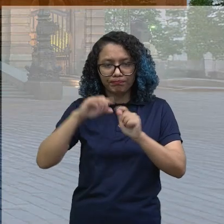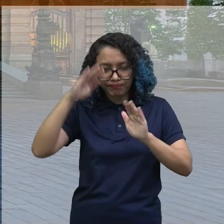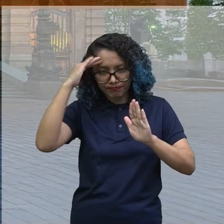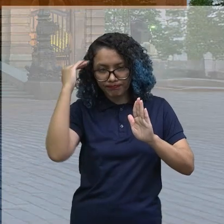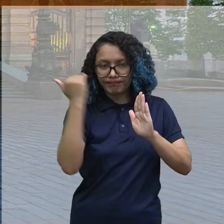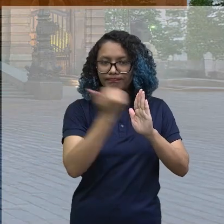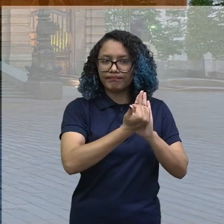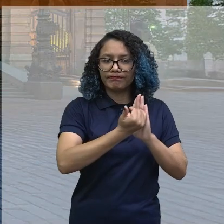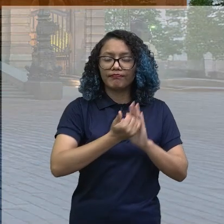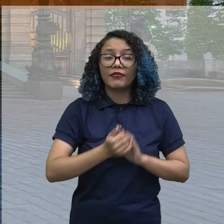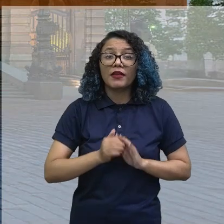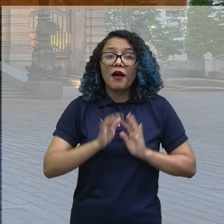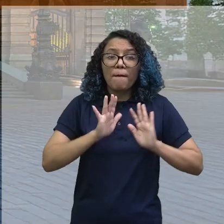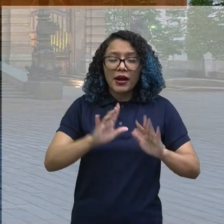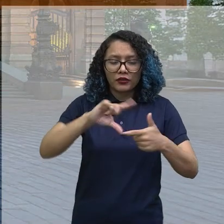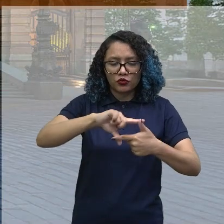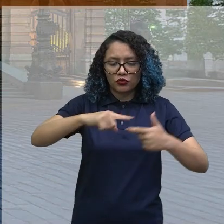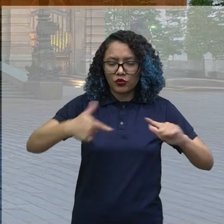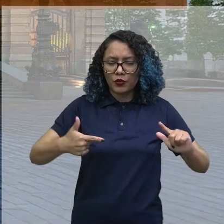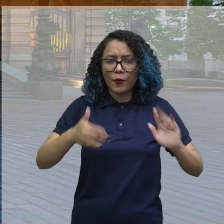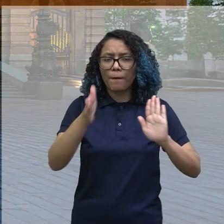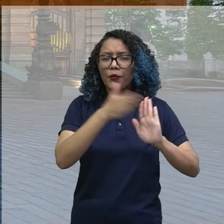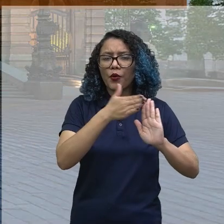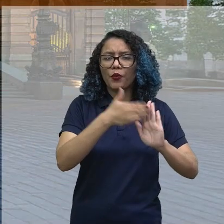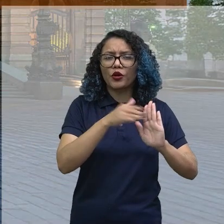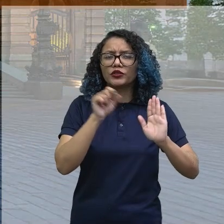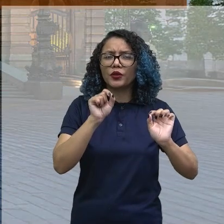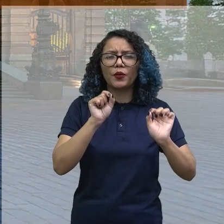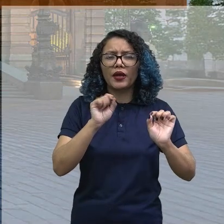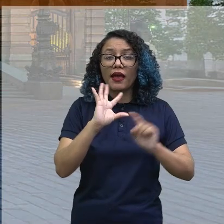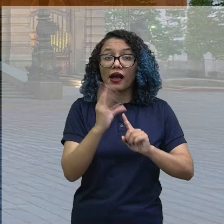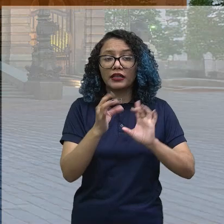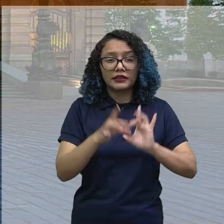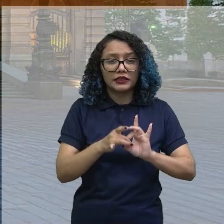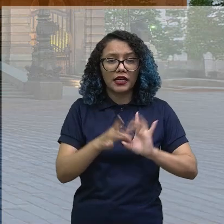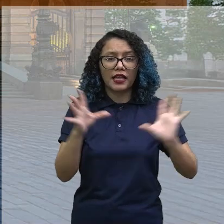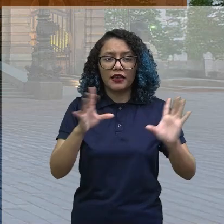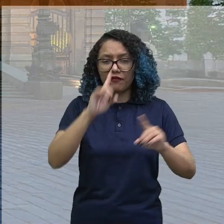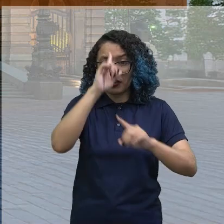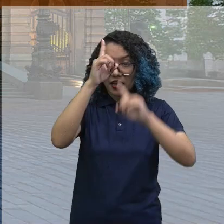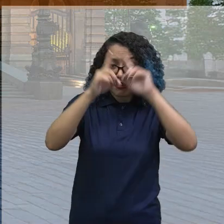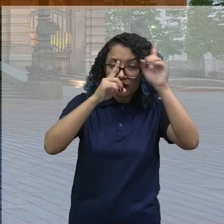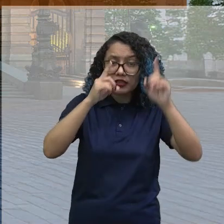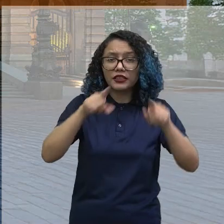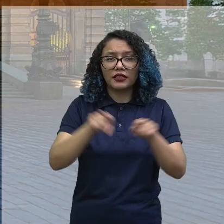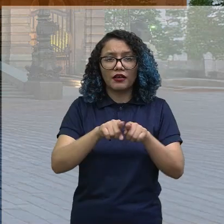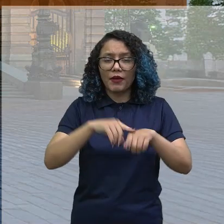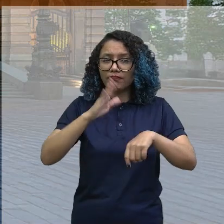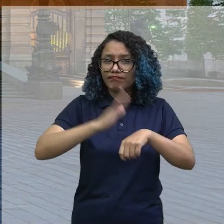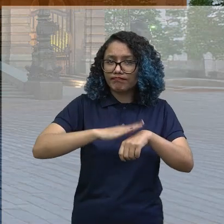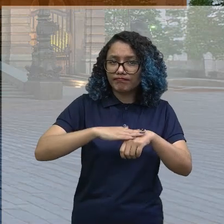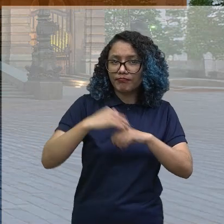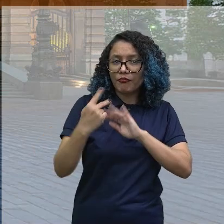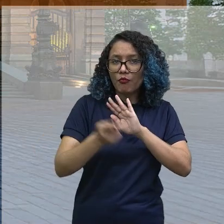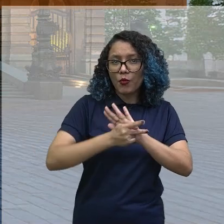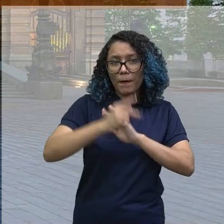E já esse modernismo, ele vai propor uma arte livre, criativa e